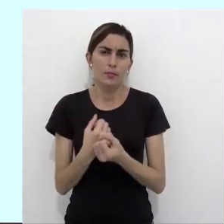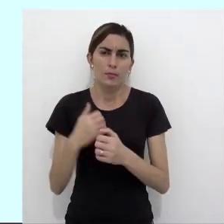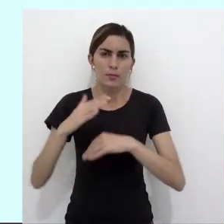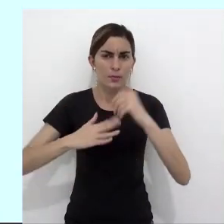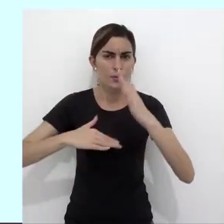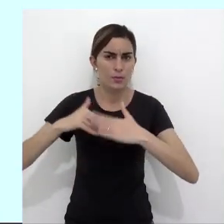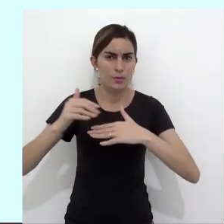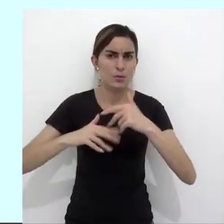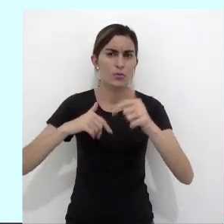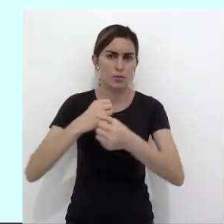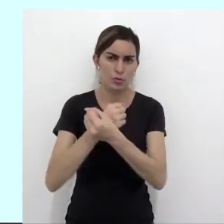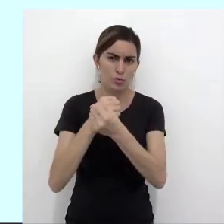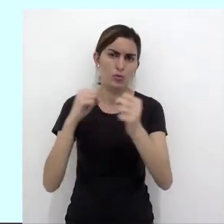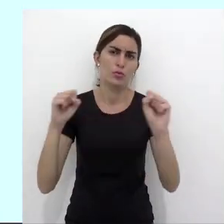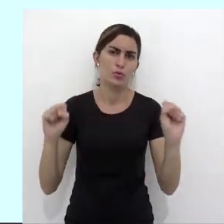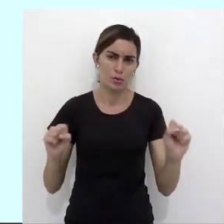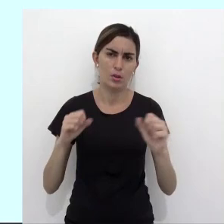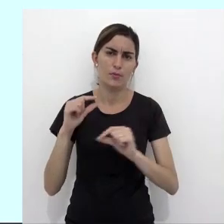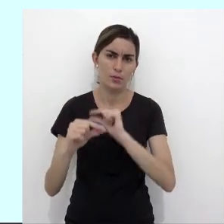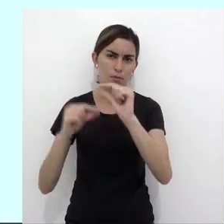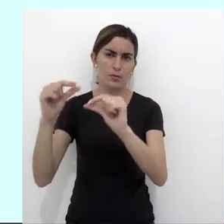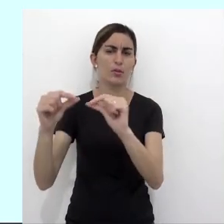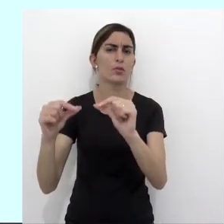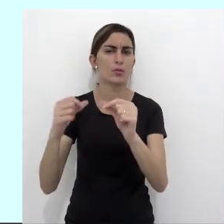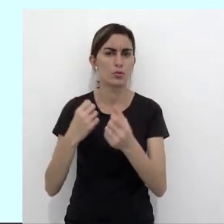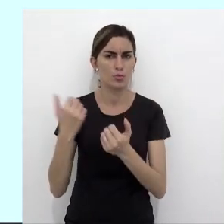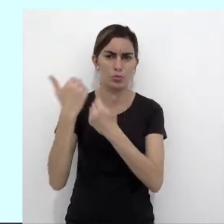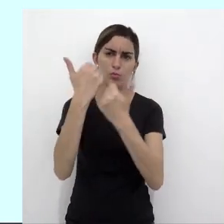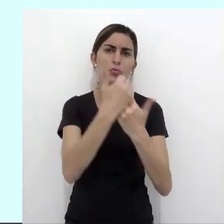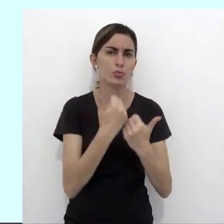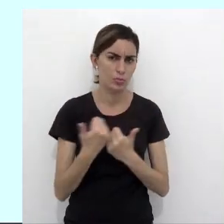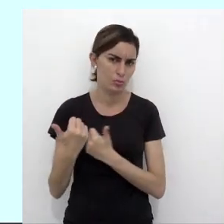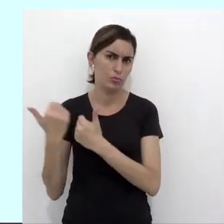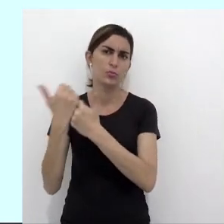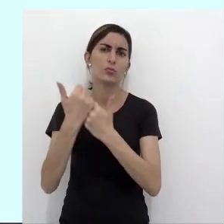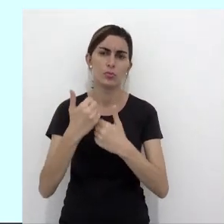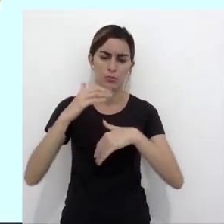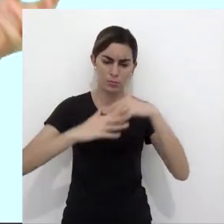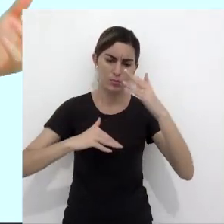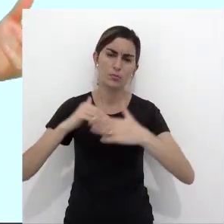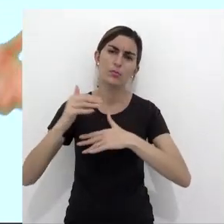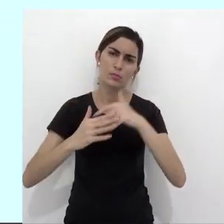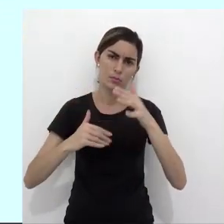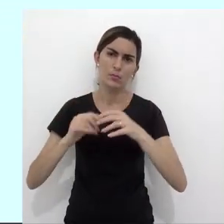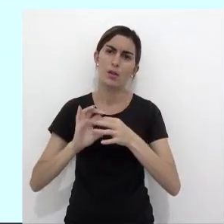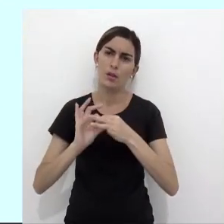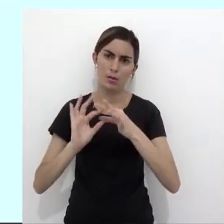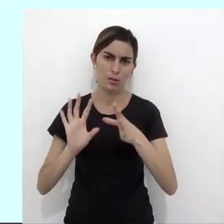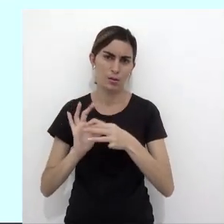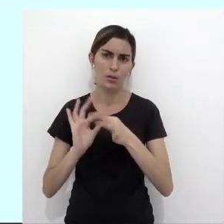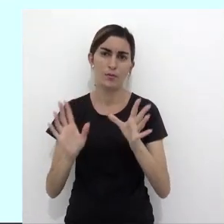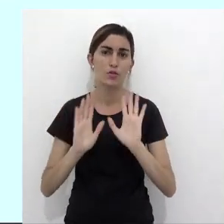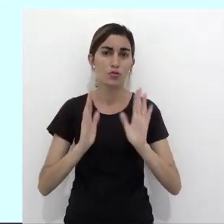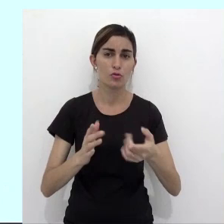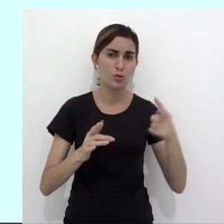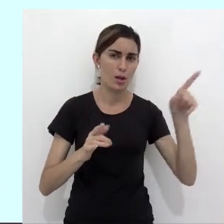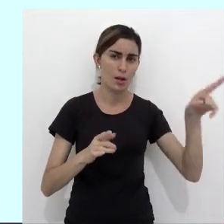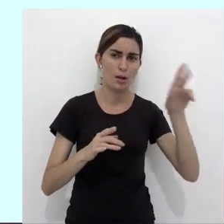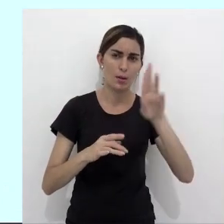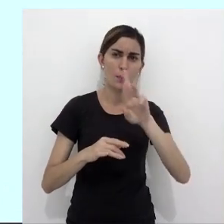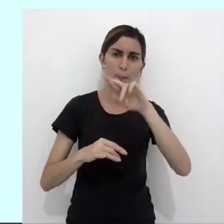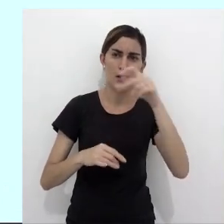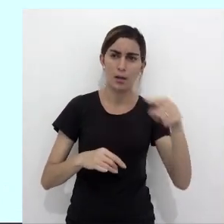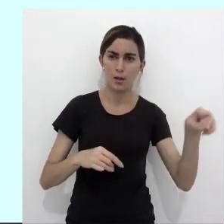obra escrava fosse sendo substituída pela mão de obra livre. Já os barões de café